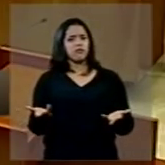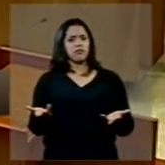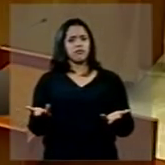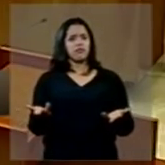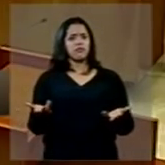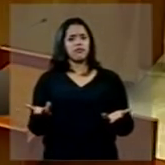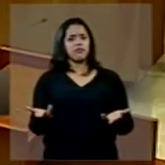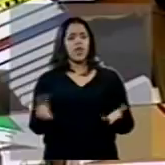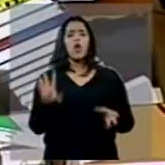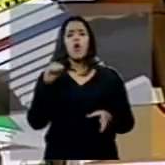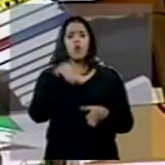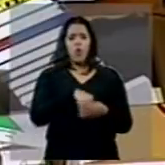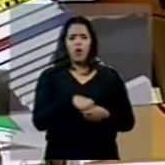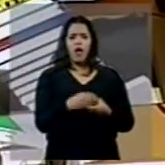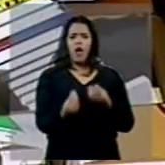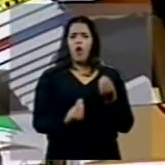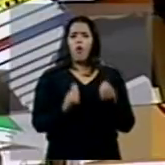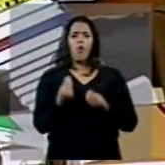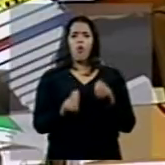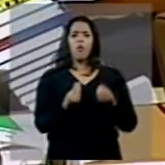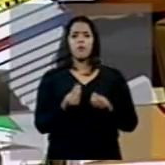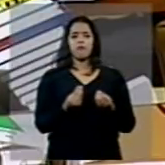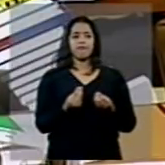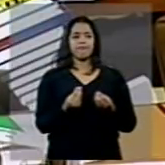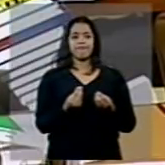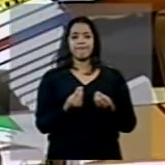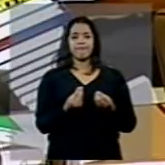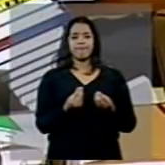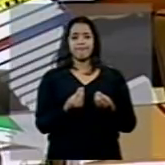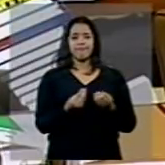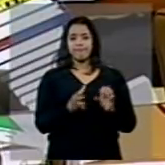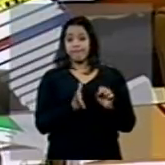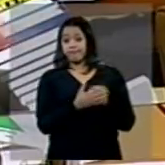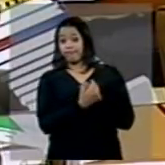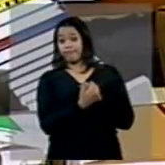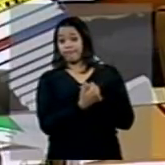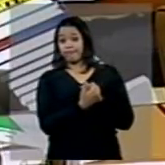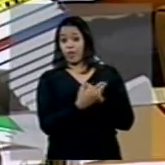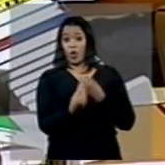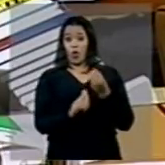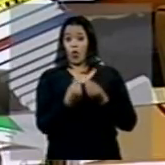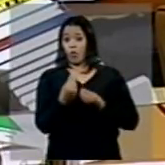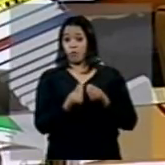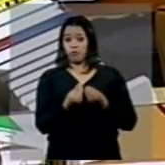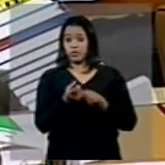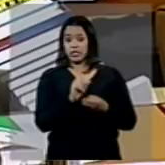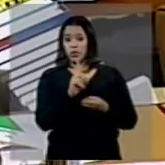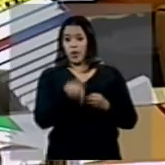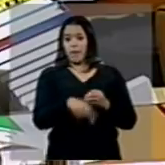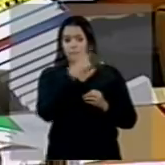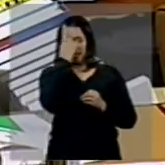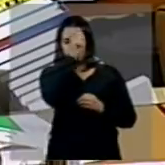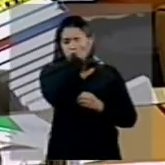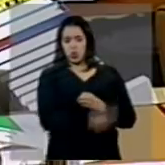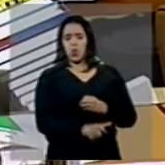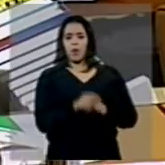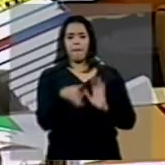e colocá-los como quê? Na clandestinidade, como se não fossem cidadãos brasileiros,